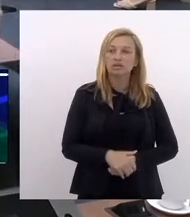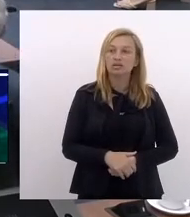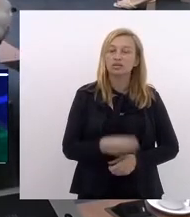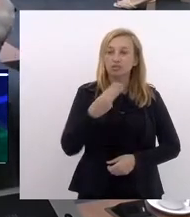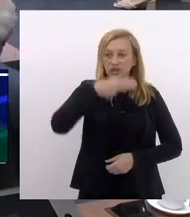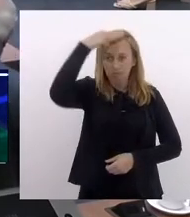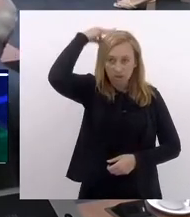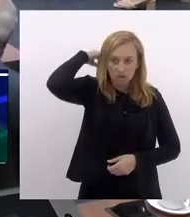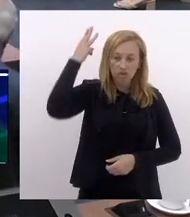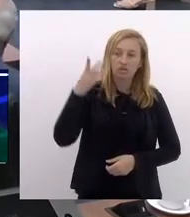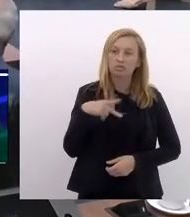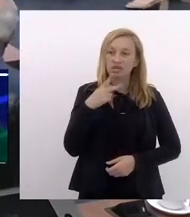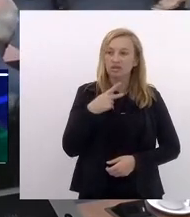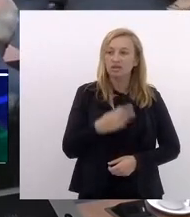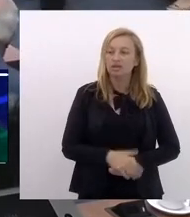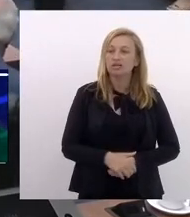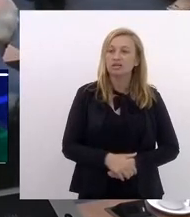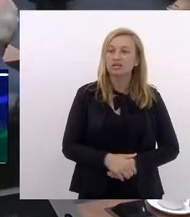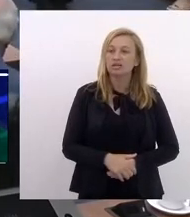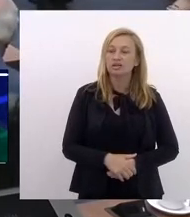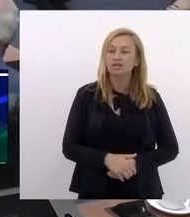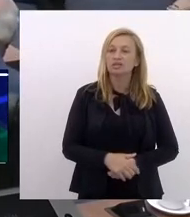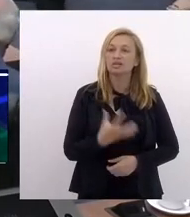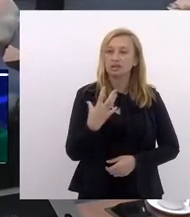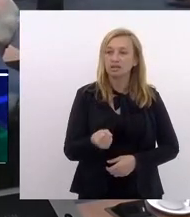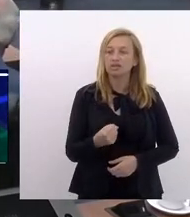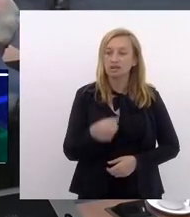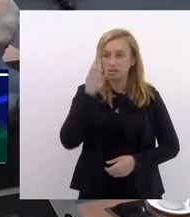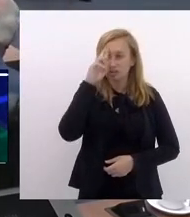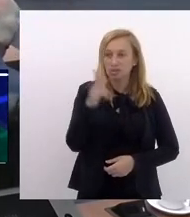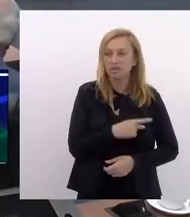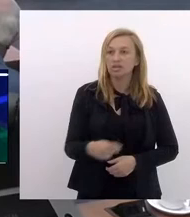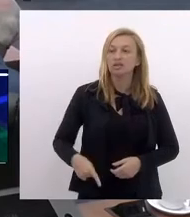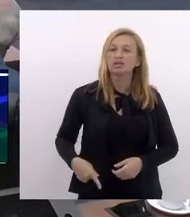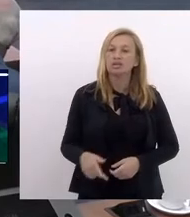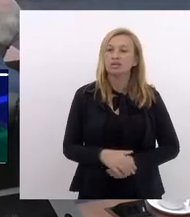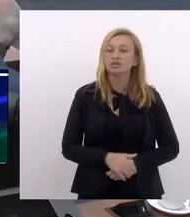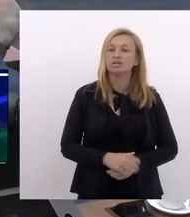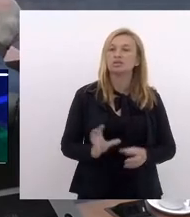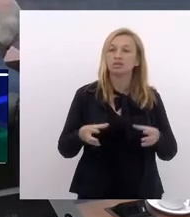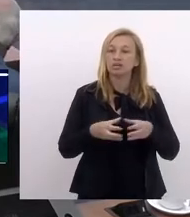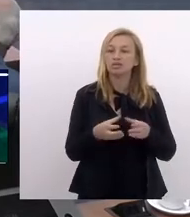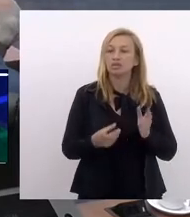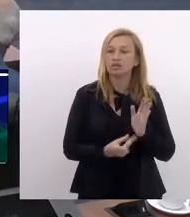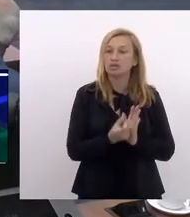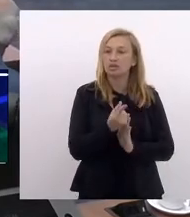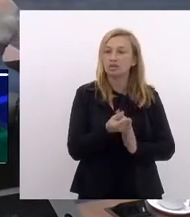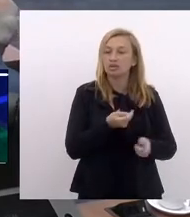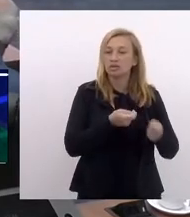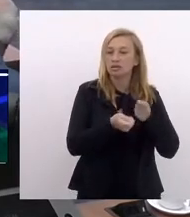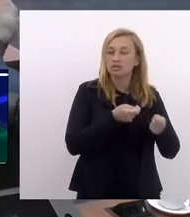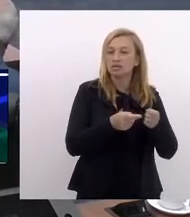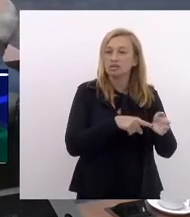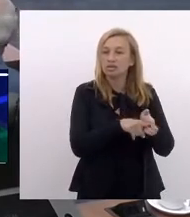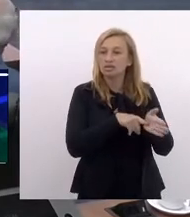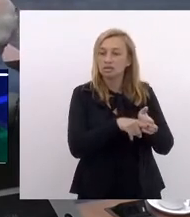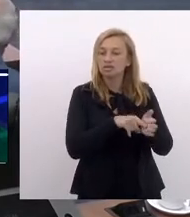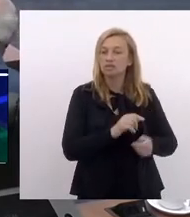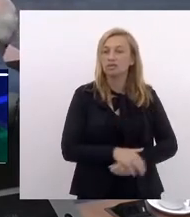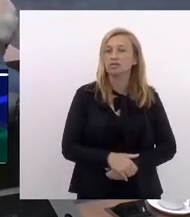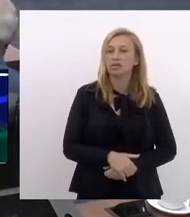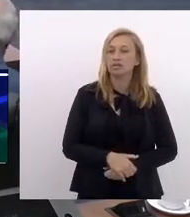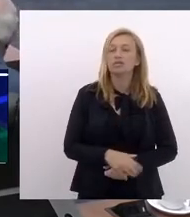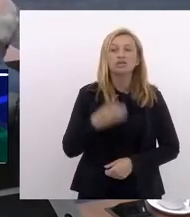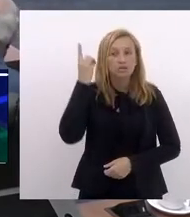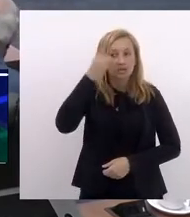Márcio Pacheco para emitir o parecer. Parecer favorável, presidente. Pela Comissão de Orçamento, Fiscalização Financeira e